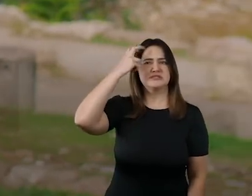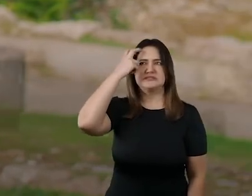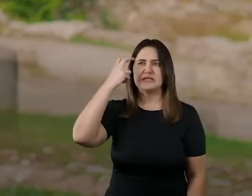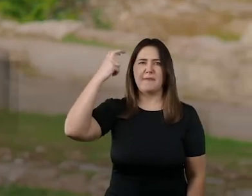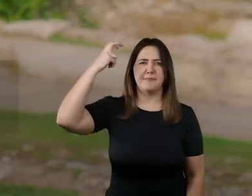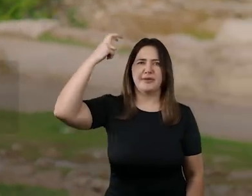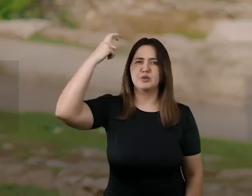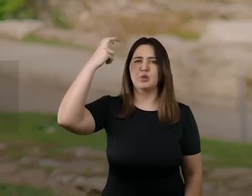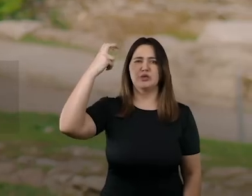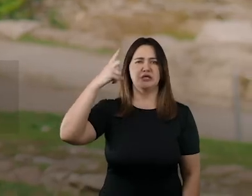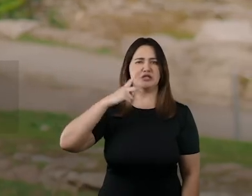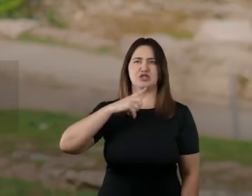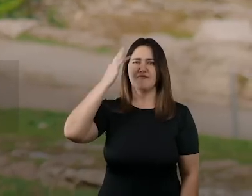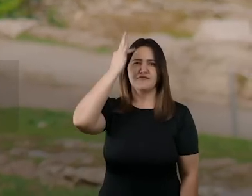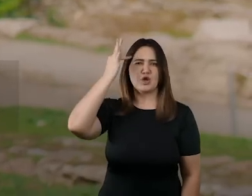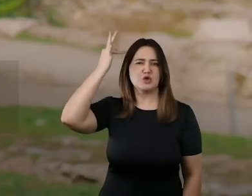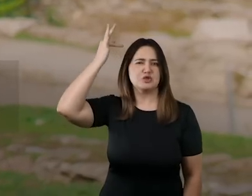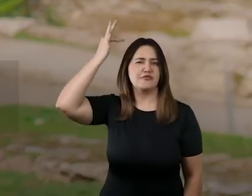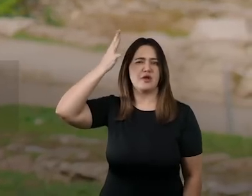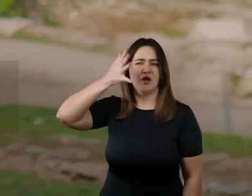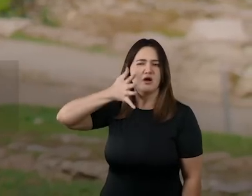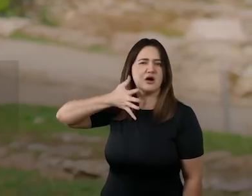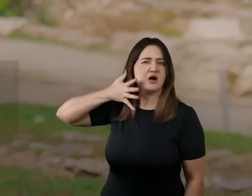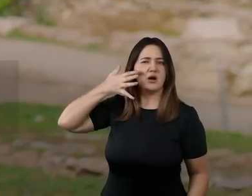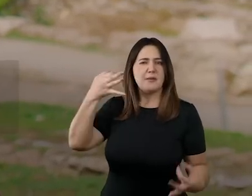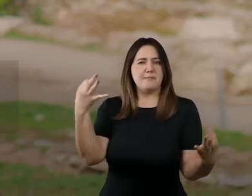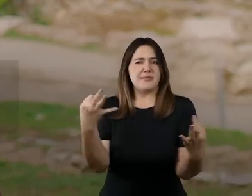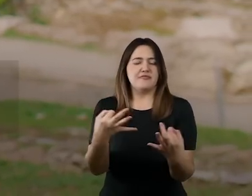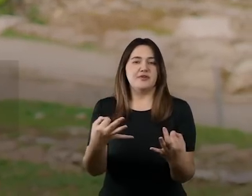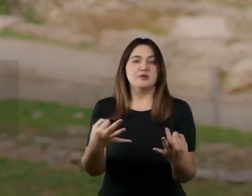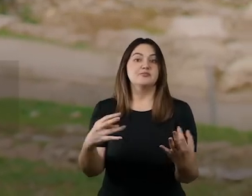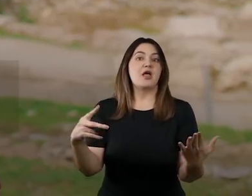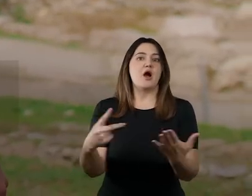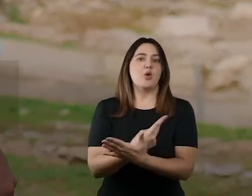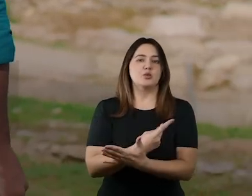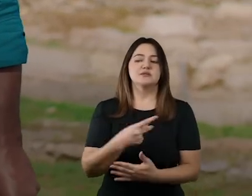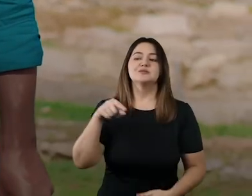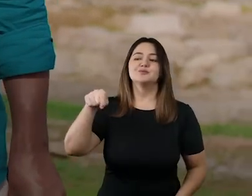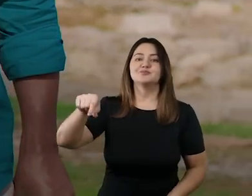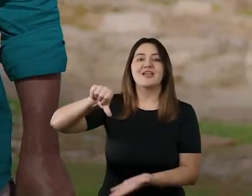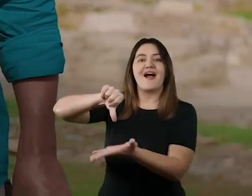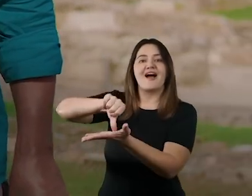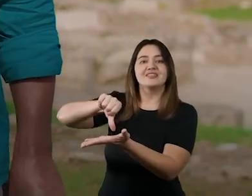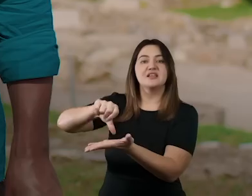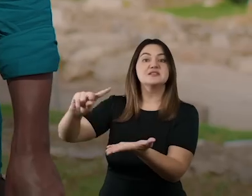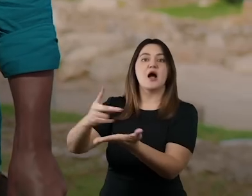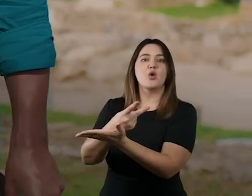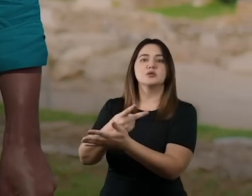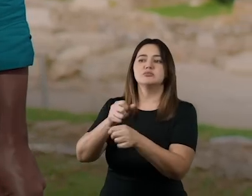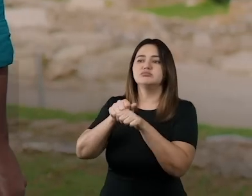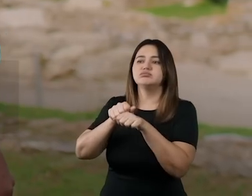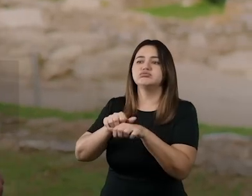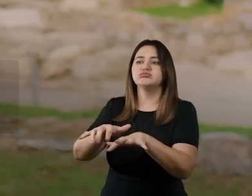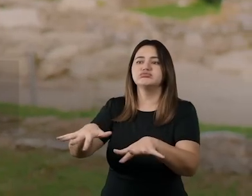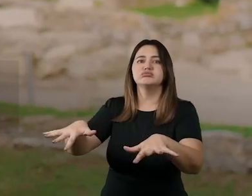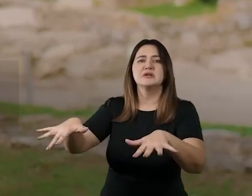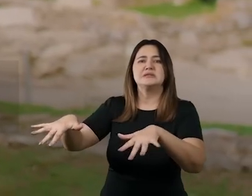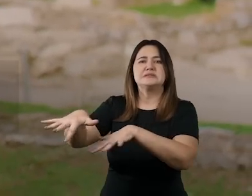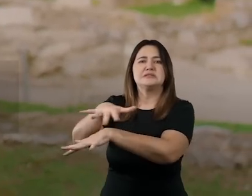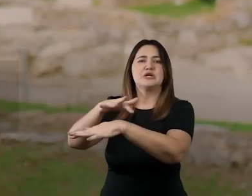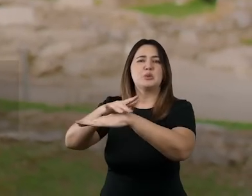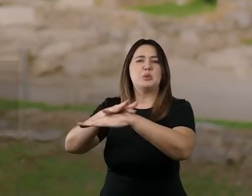filosofia acima do comum. Então, certo dia, houve uma praga em Atenas e os cidadãos não sabiam mais o que fazer